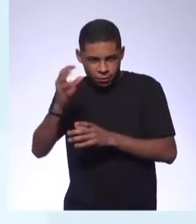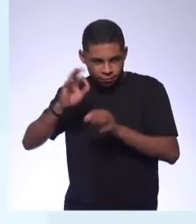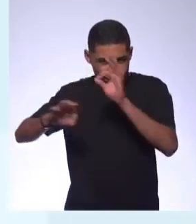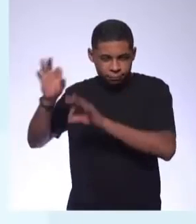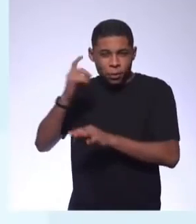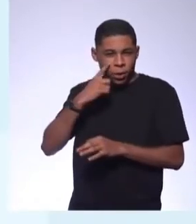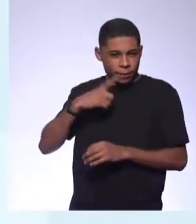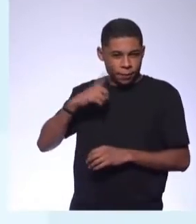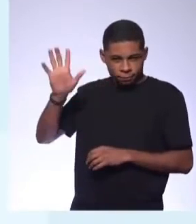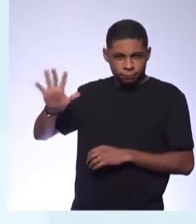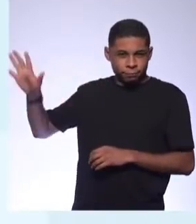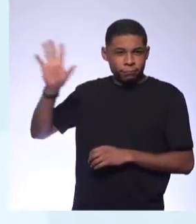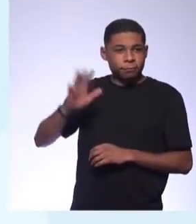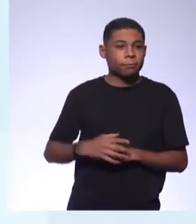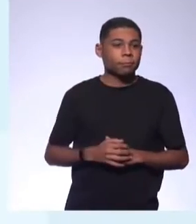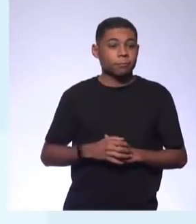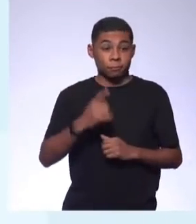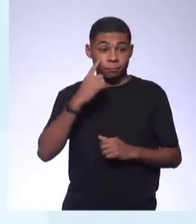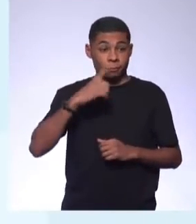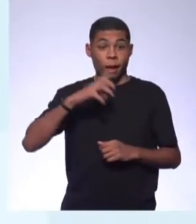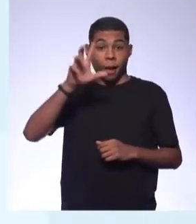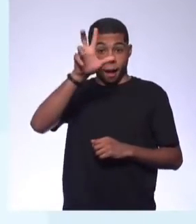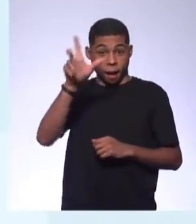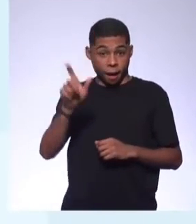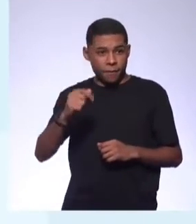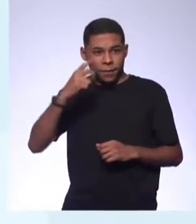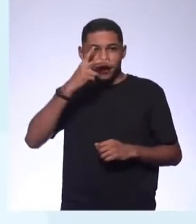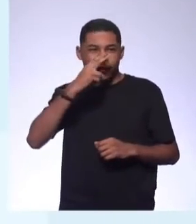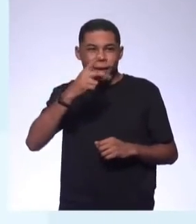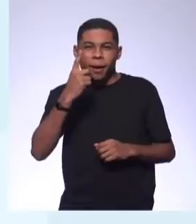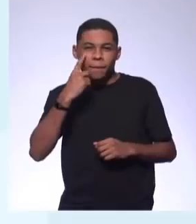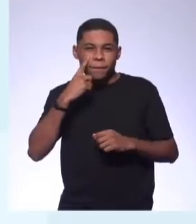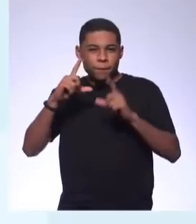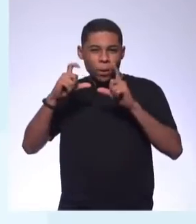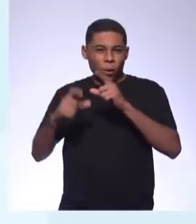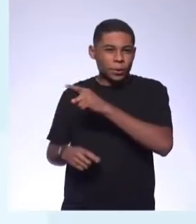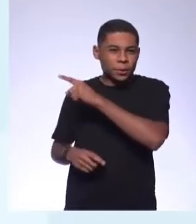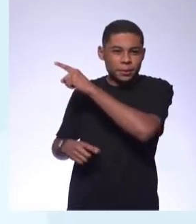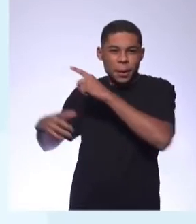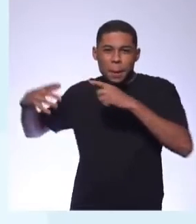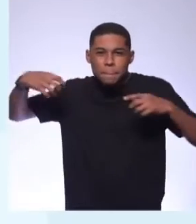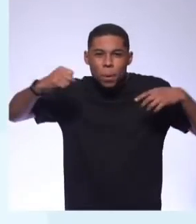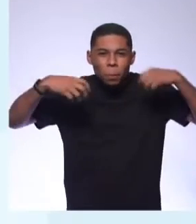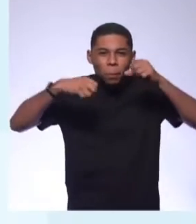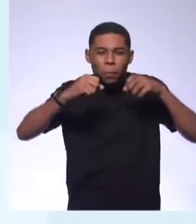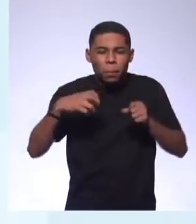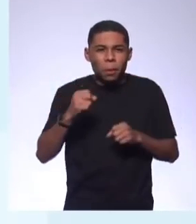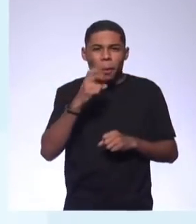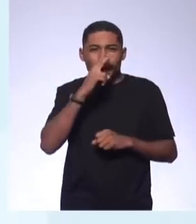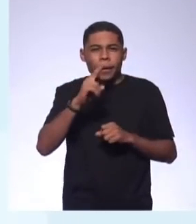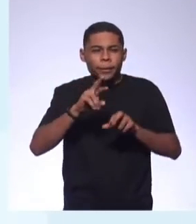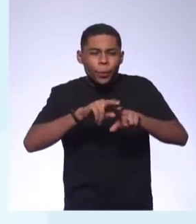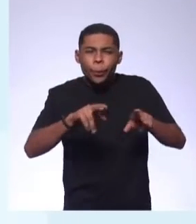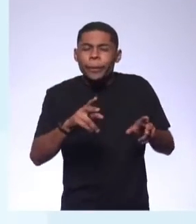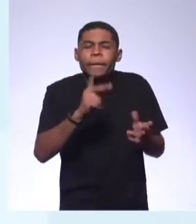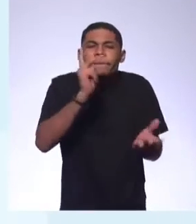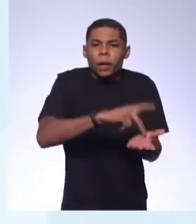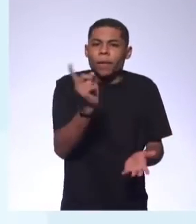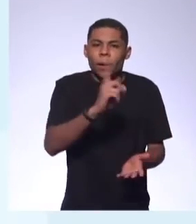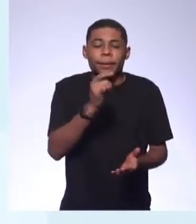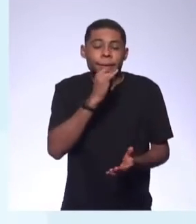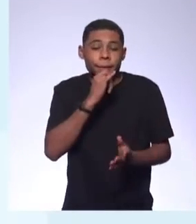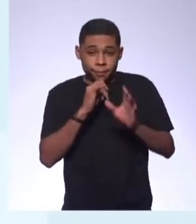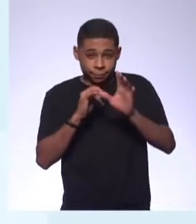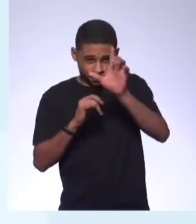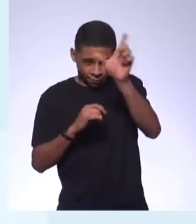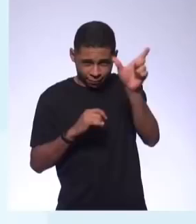temos essa partilha da África que vai trabalhar com as chamadas fronteiras artificiais, porque o continente africano